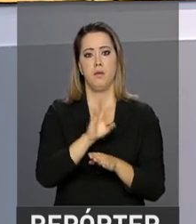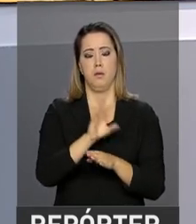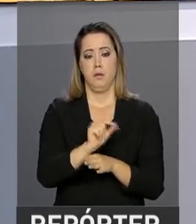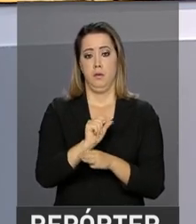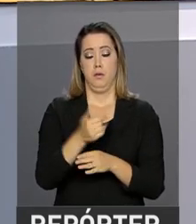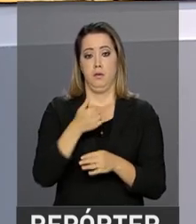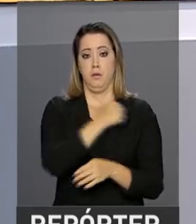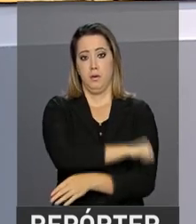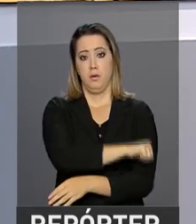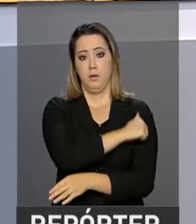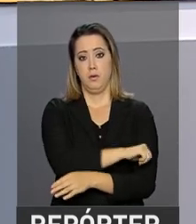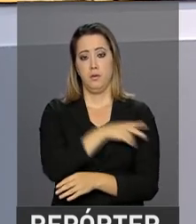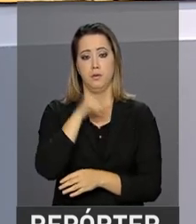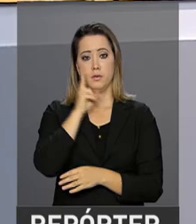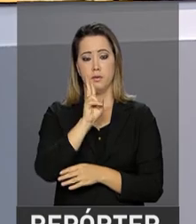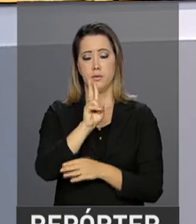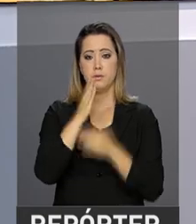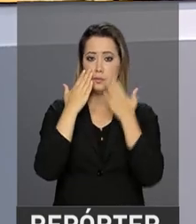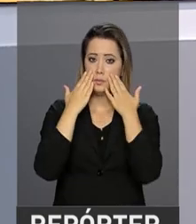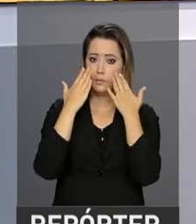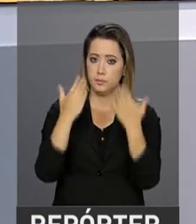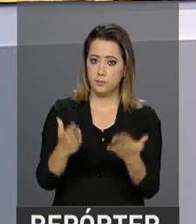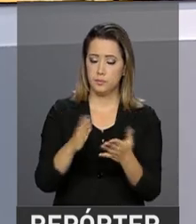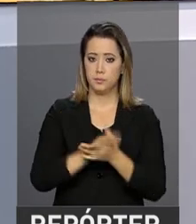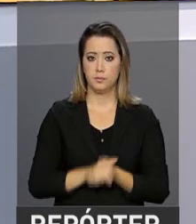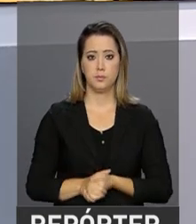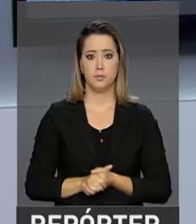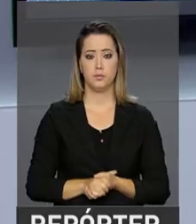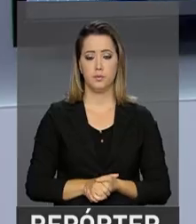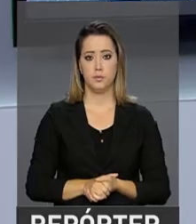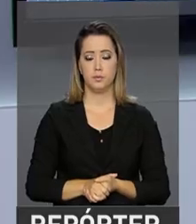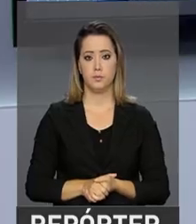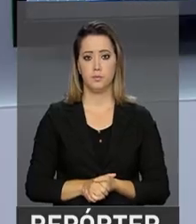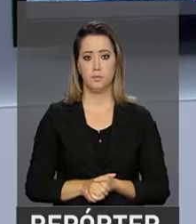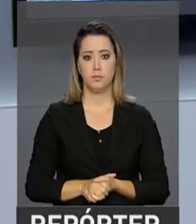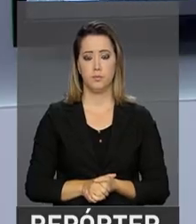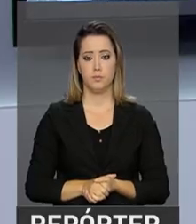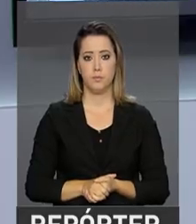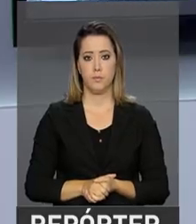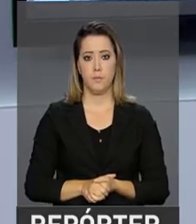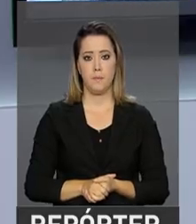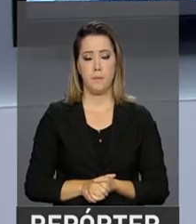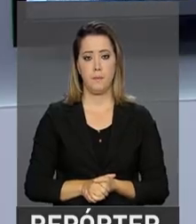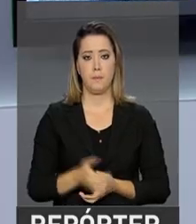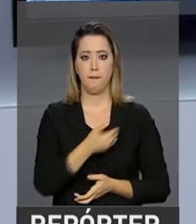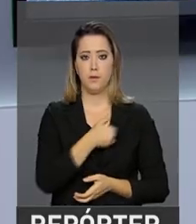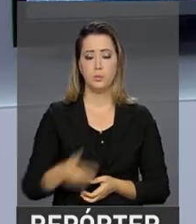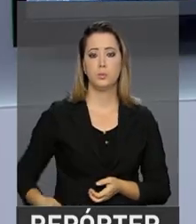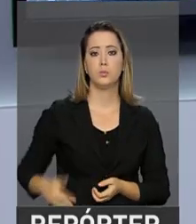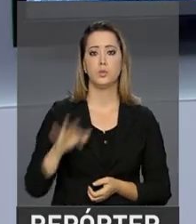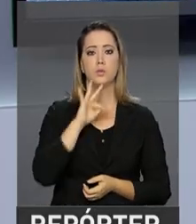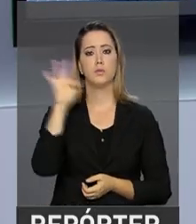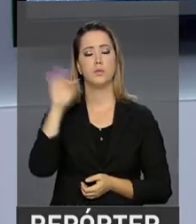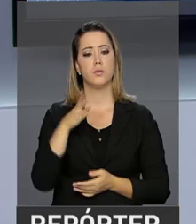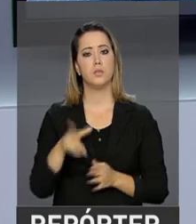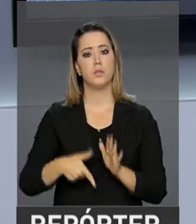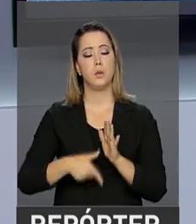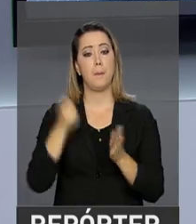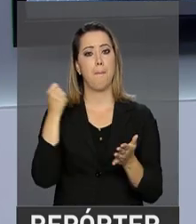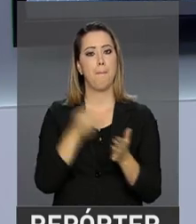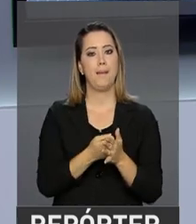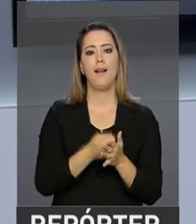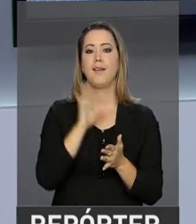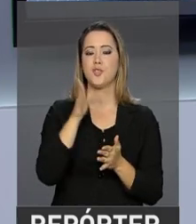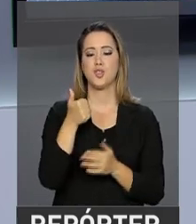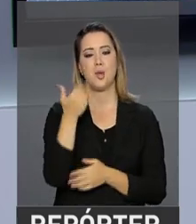Rio de Janeiro você confere nas nossas próximas edições o governo federal antecipa pagamento de metade do